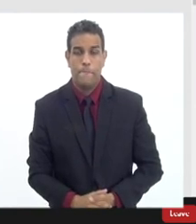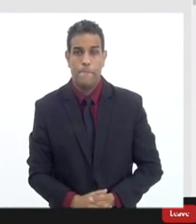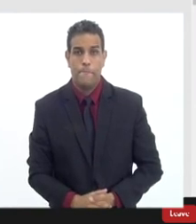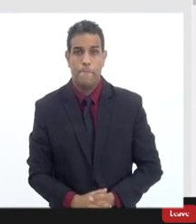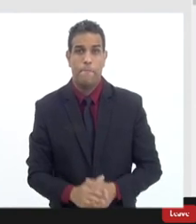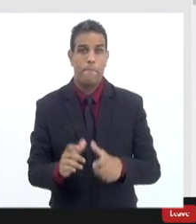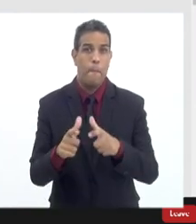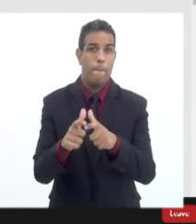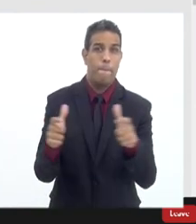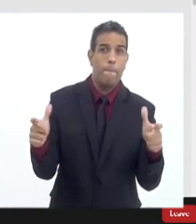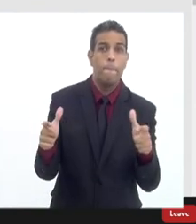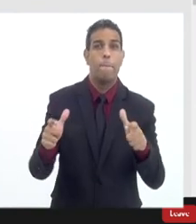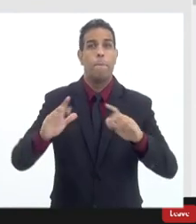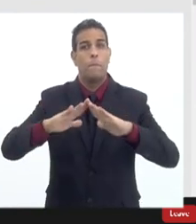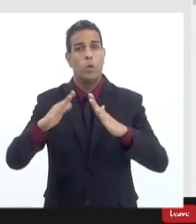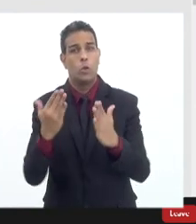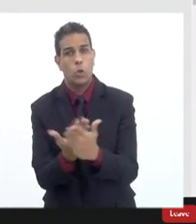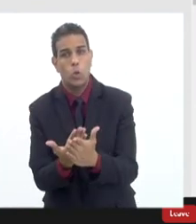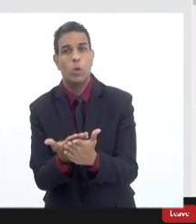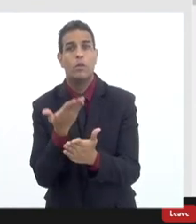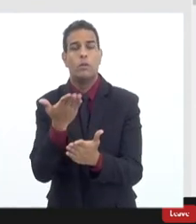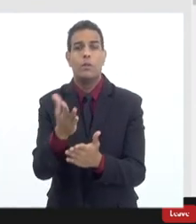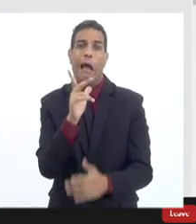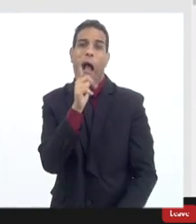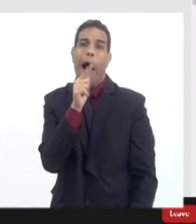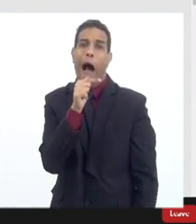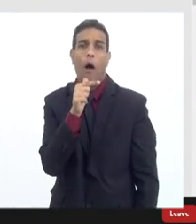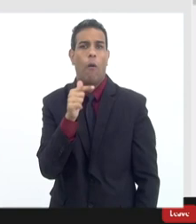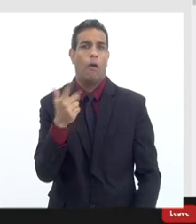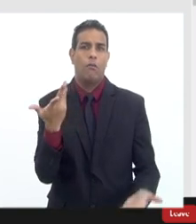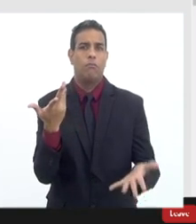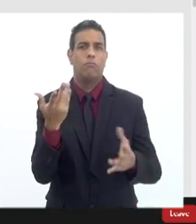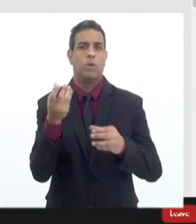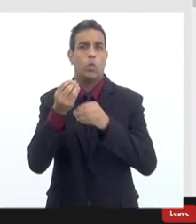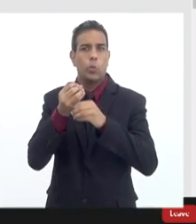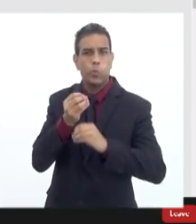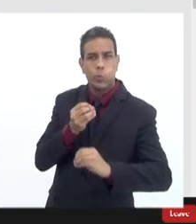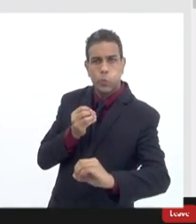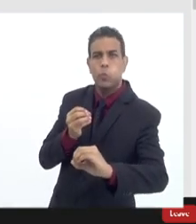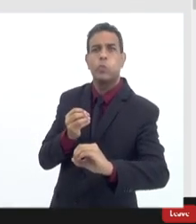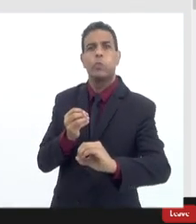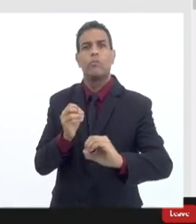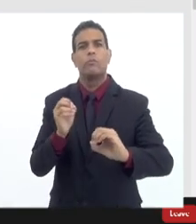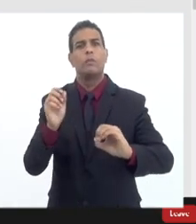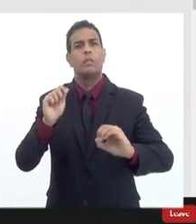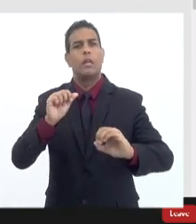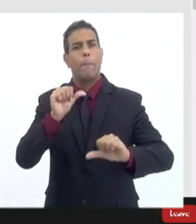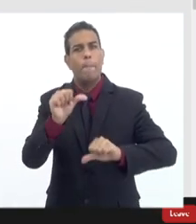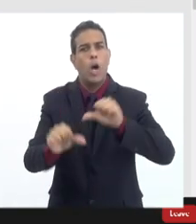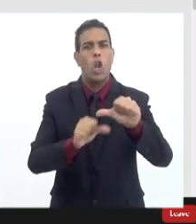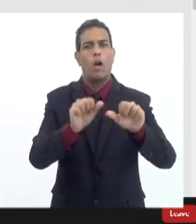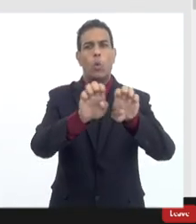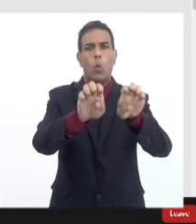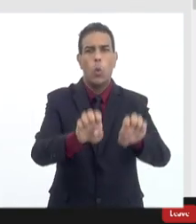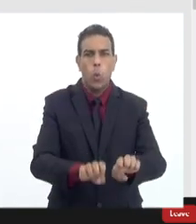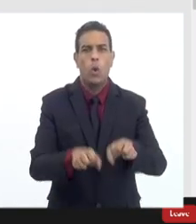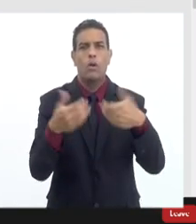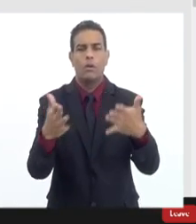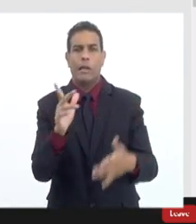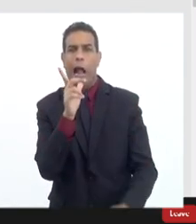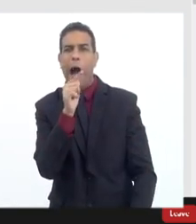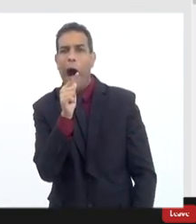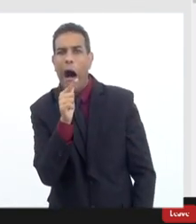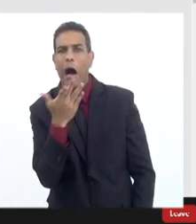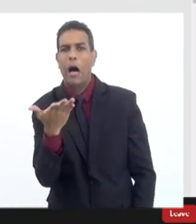A maioria das escolas possui abastecimento de água encanada. Isso mostra que as nossas escolas têm tido uma melhoria na infraestrutura e a questão da água